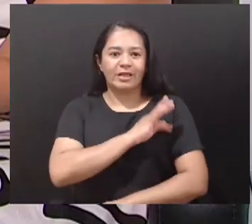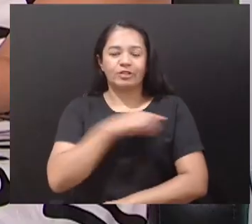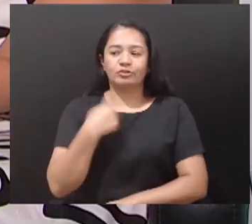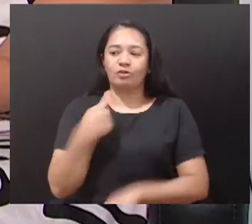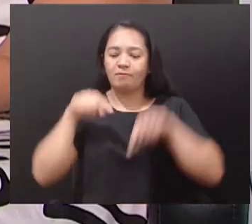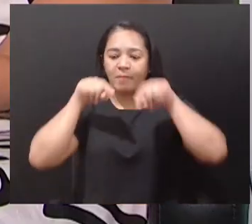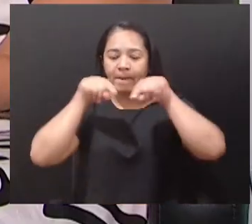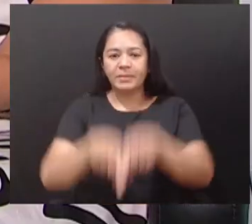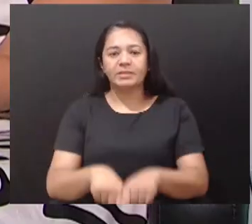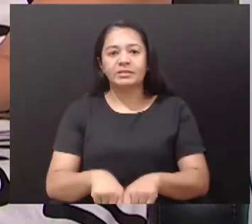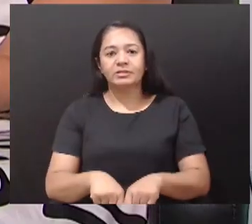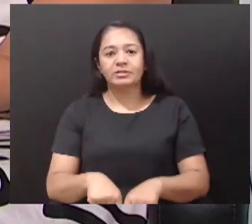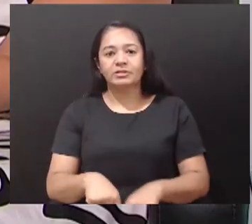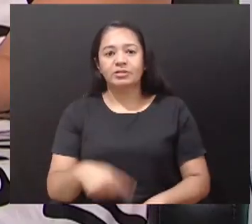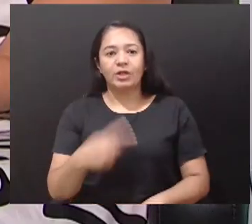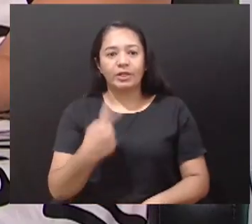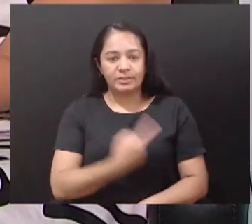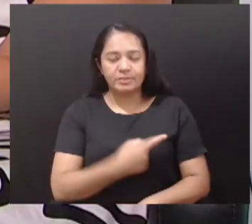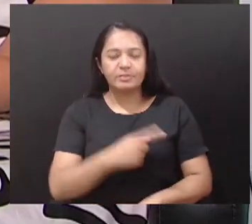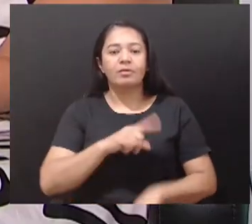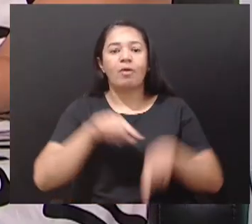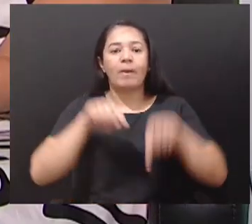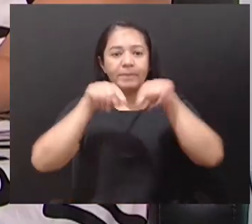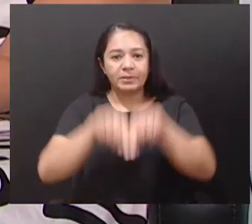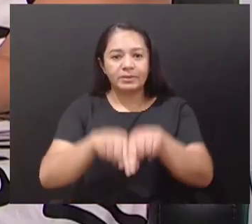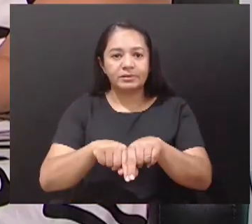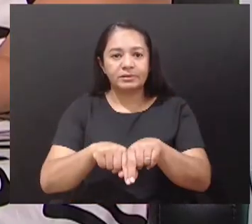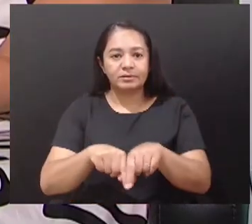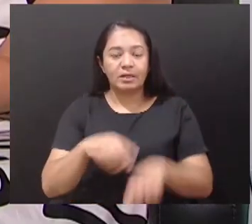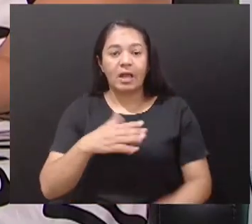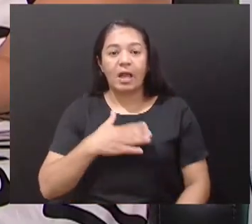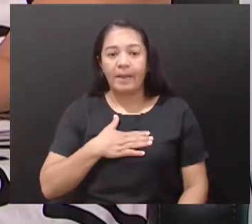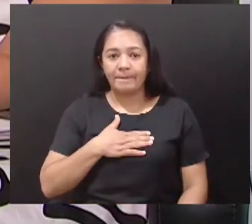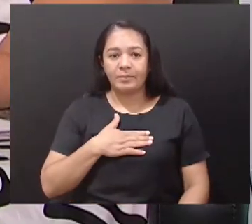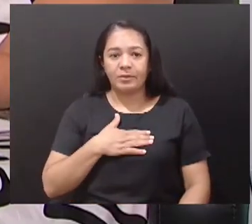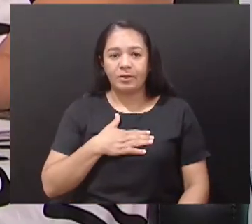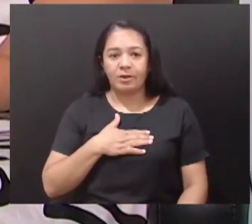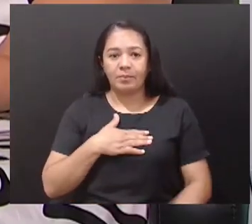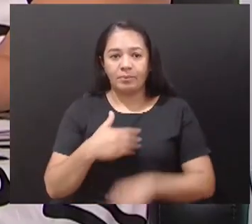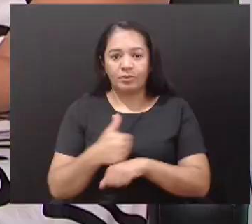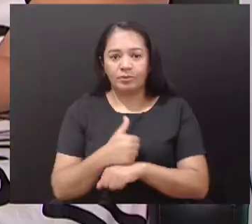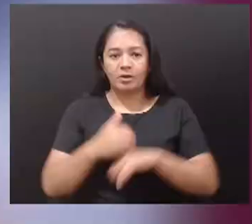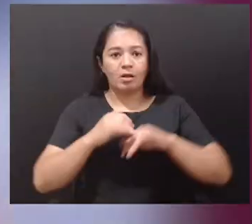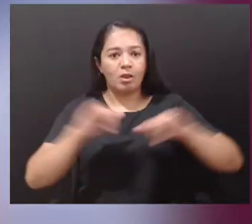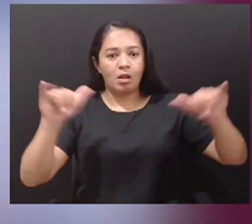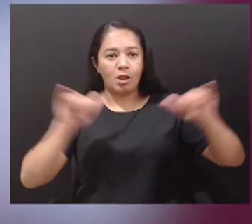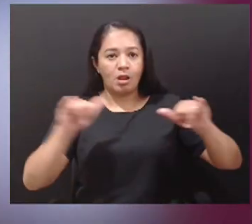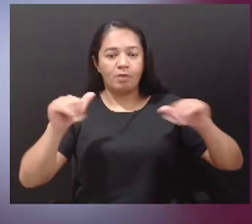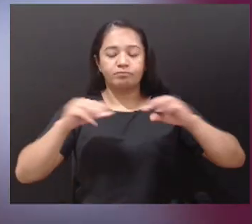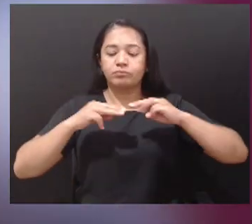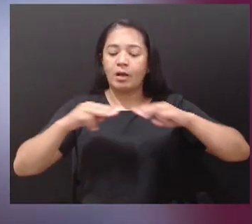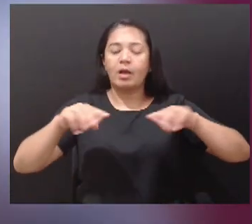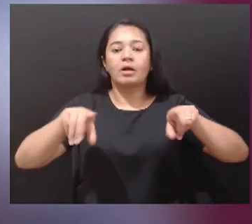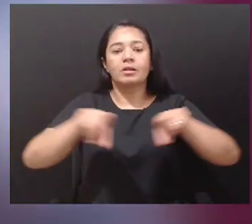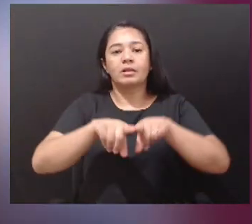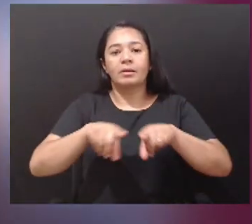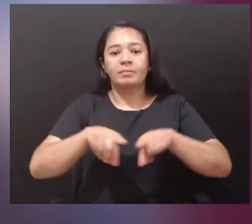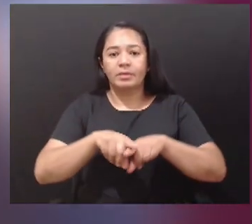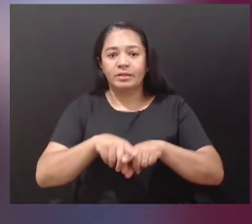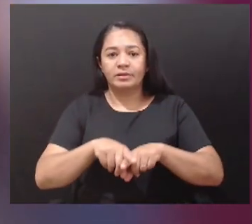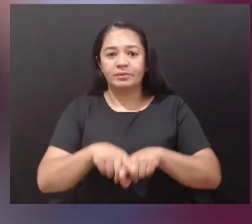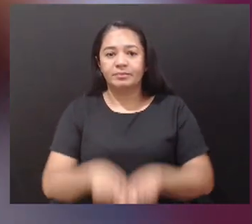uma parceria muito grande. A minha função é divulgar a marca aqui, a minha função